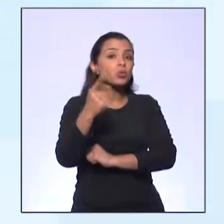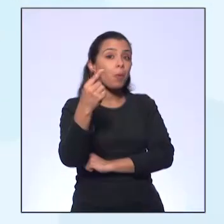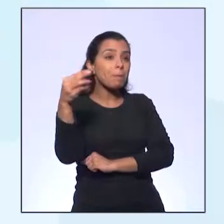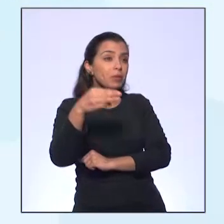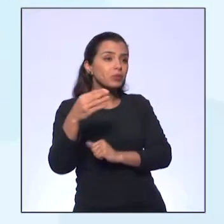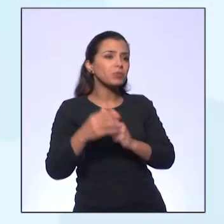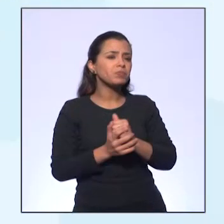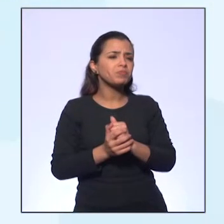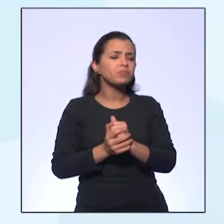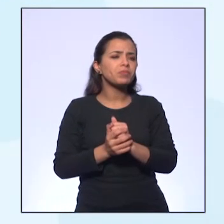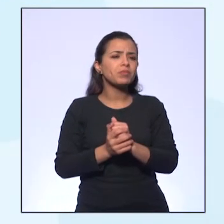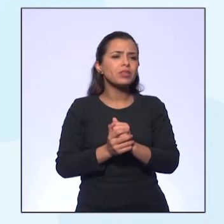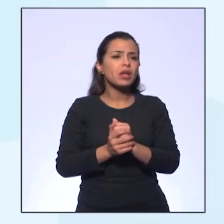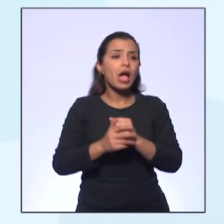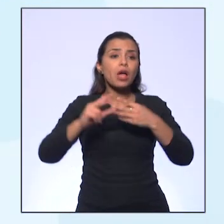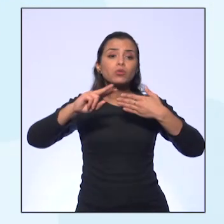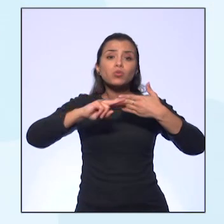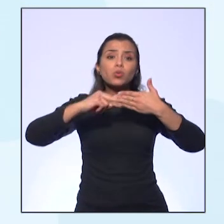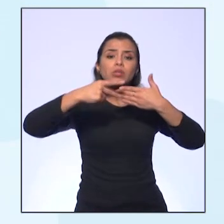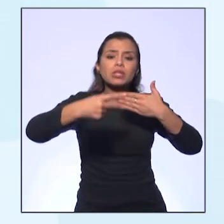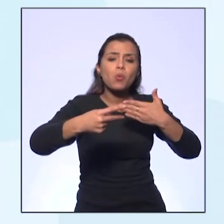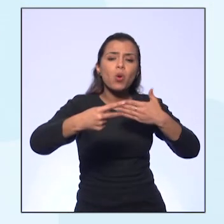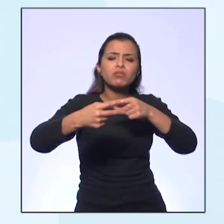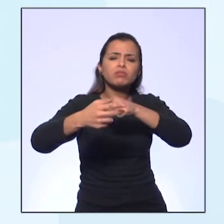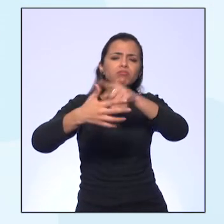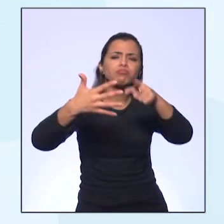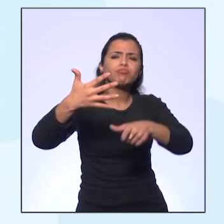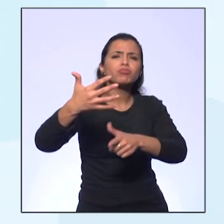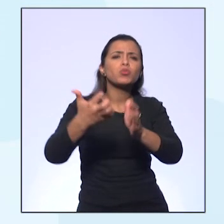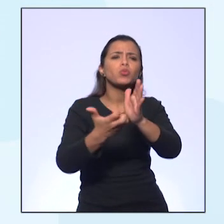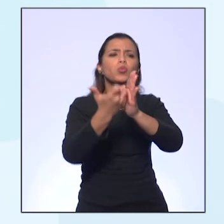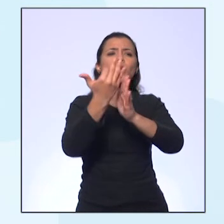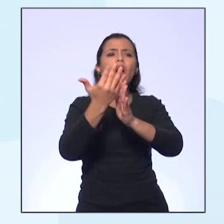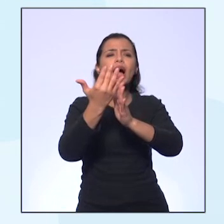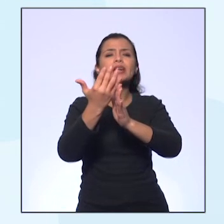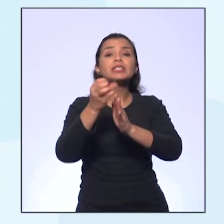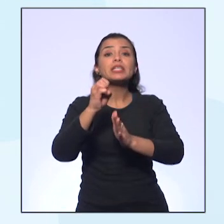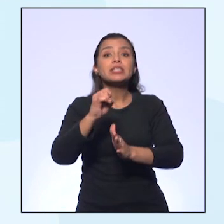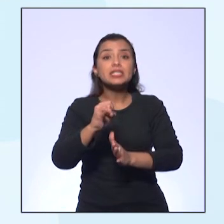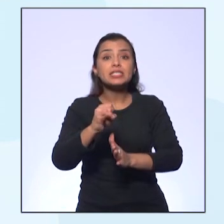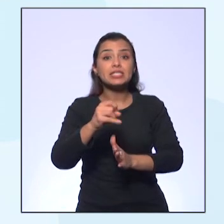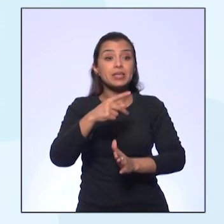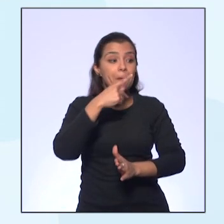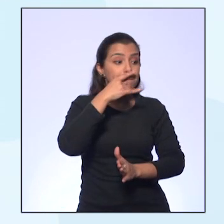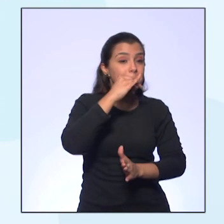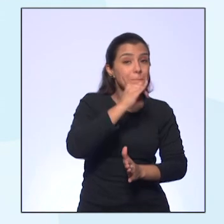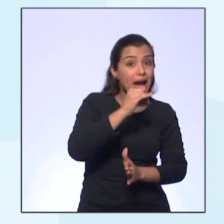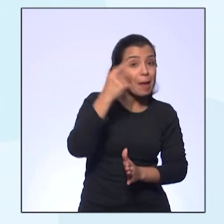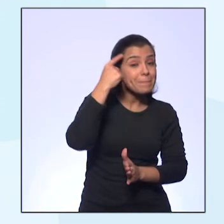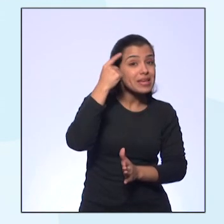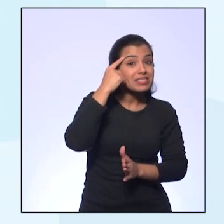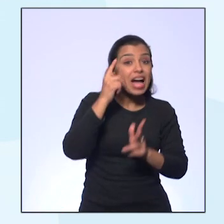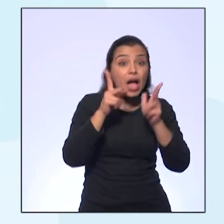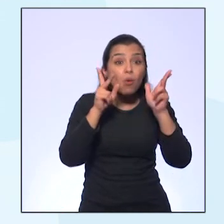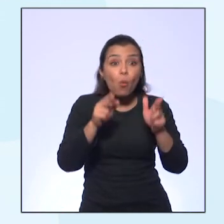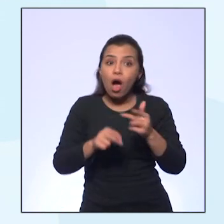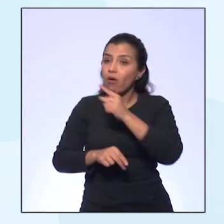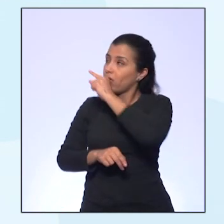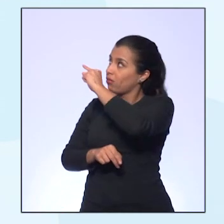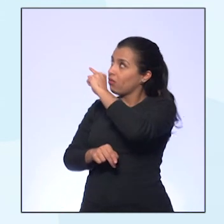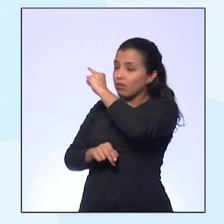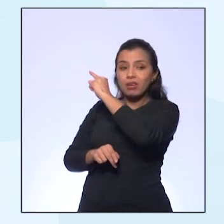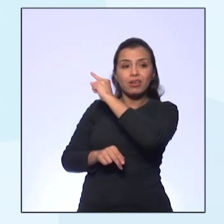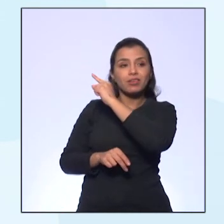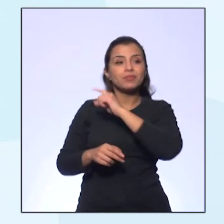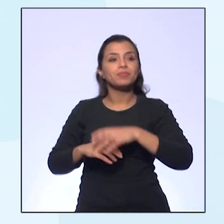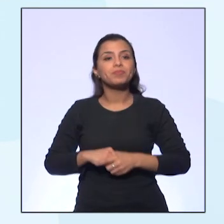Quais podem ser as consequências de atitudes e pensamentos como os do pai da protagonista do livro Inocência, de Visconde